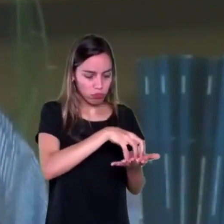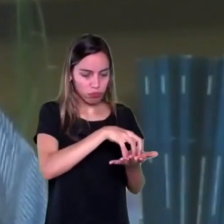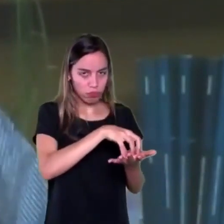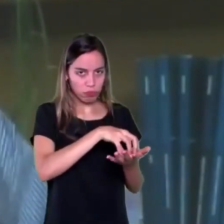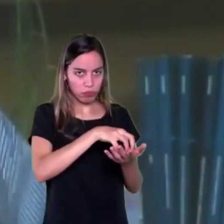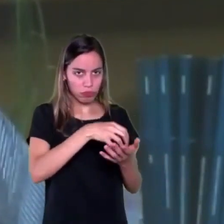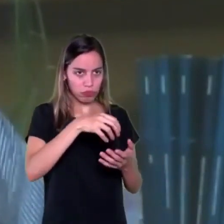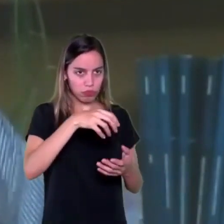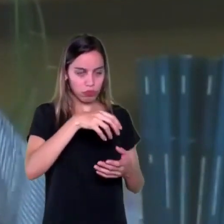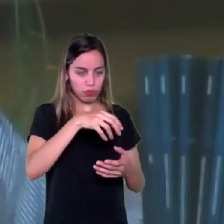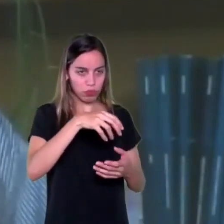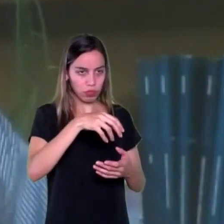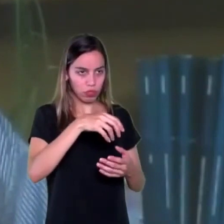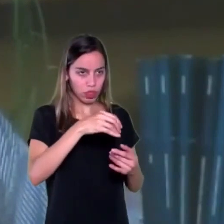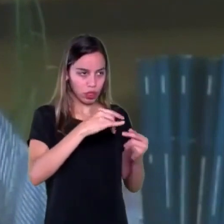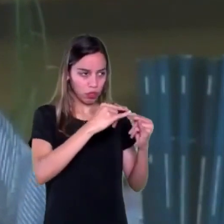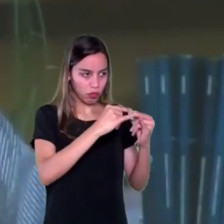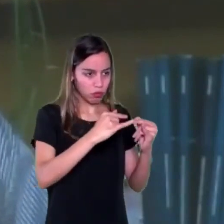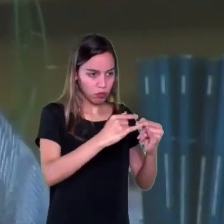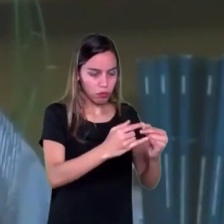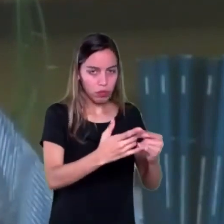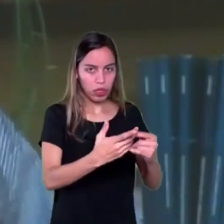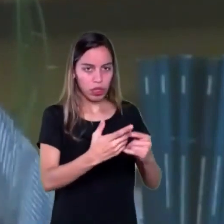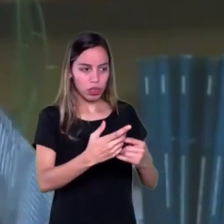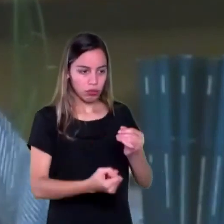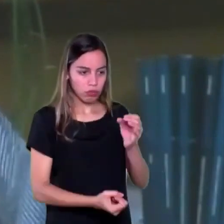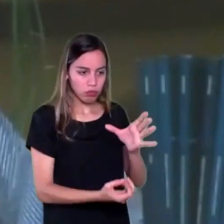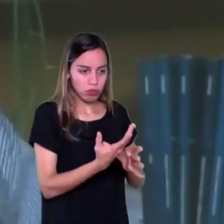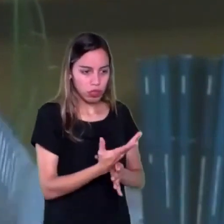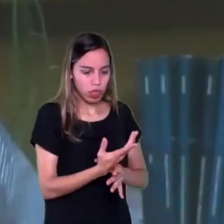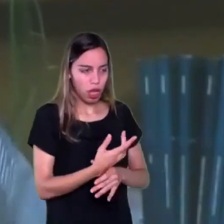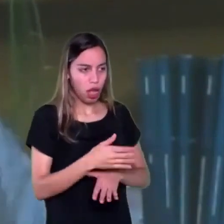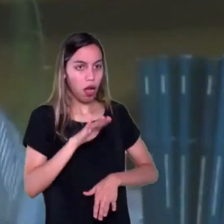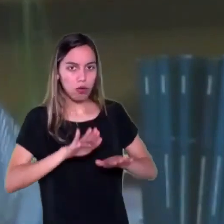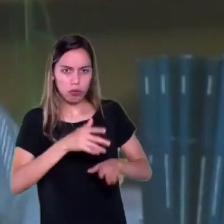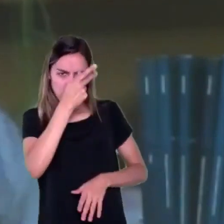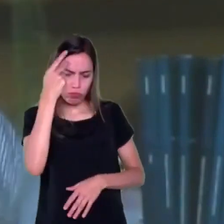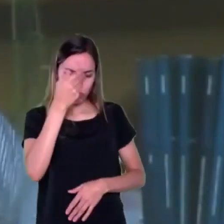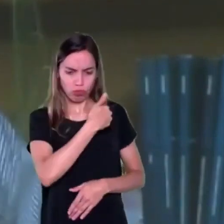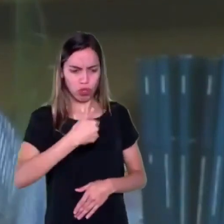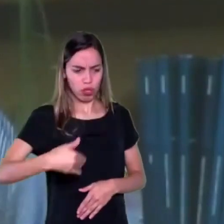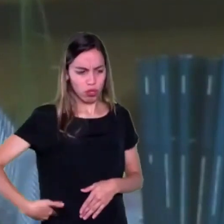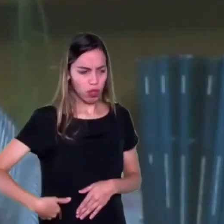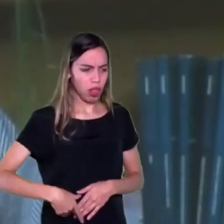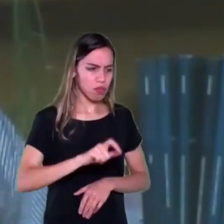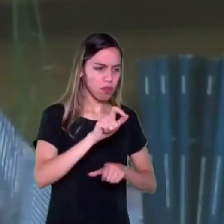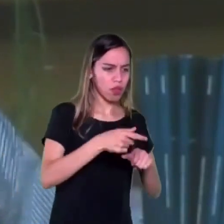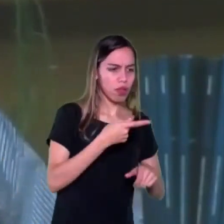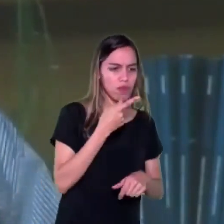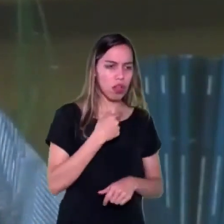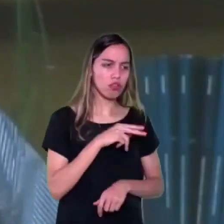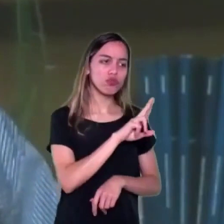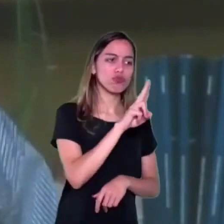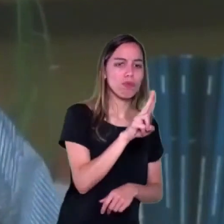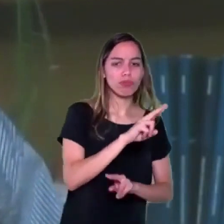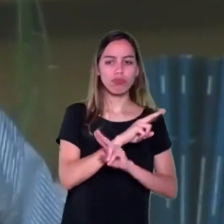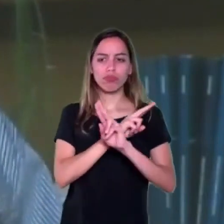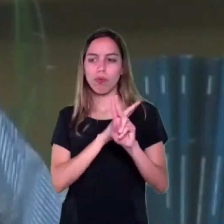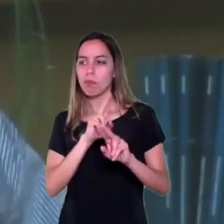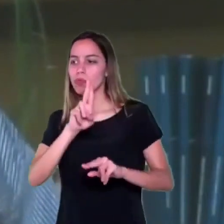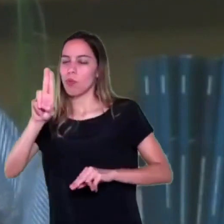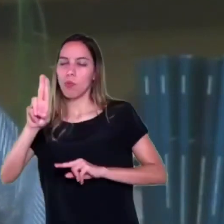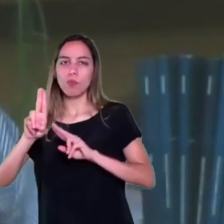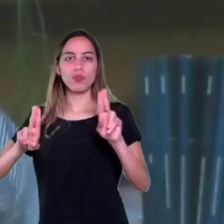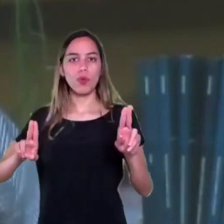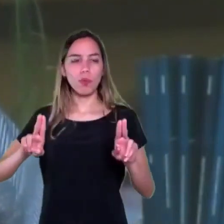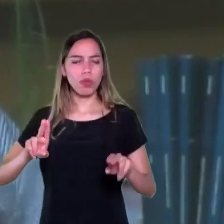vila, alguns políticos deram opiniões para que o nome fosse este ou aquele. Tá? E surgiu, por exemplo, um que